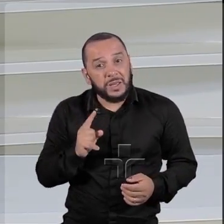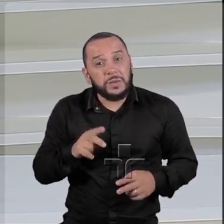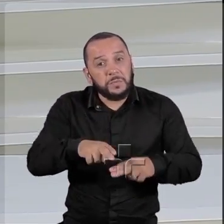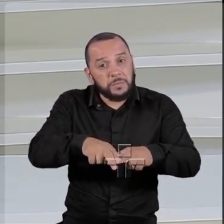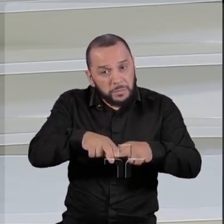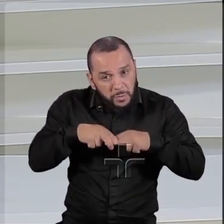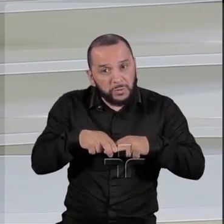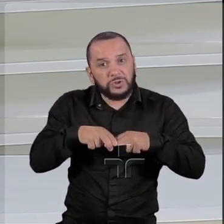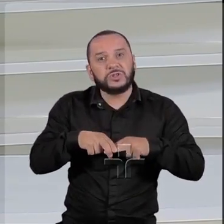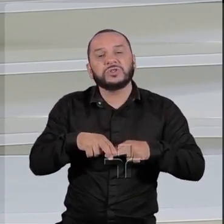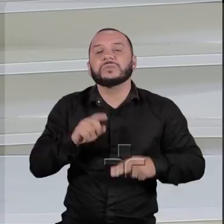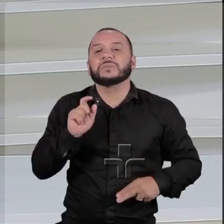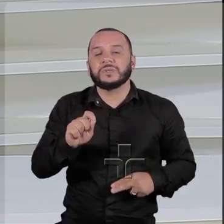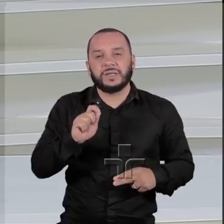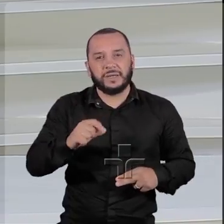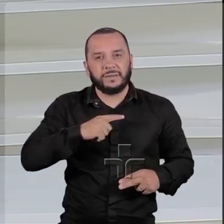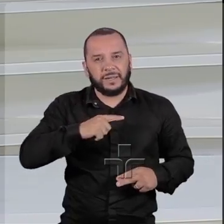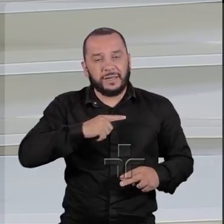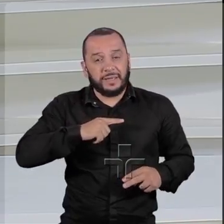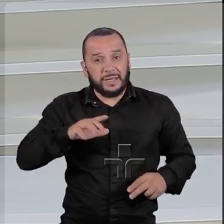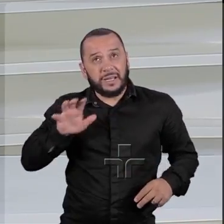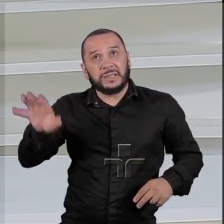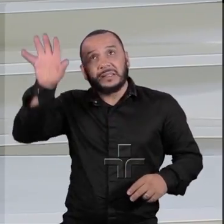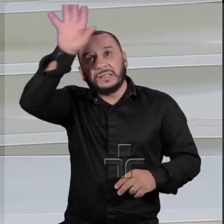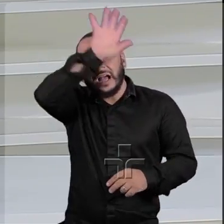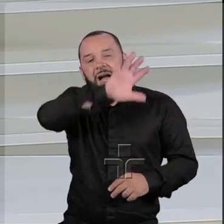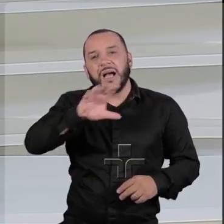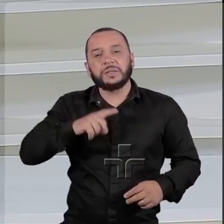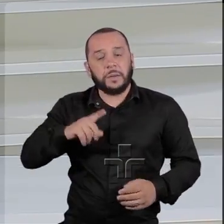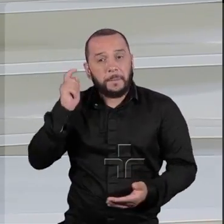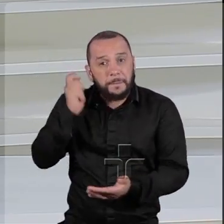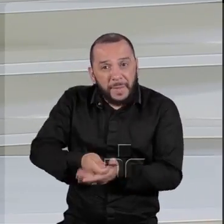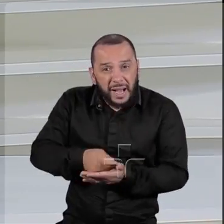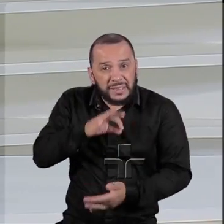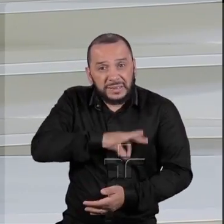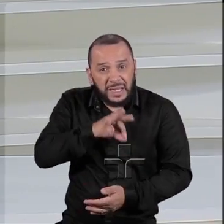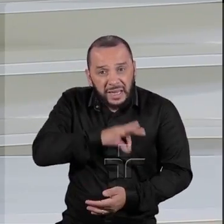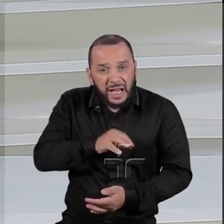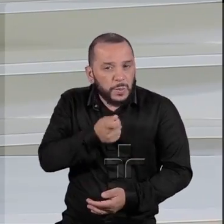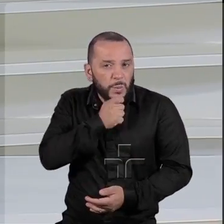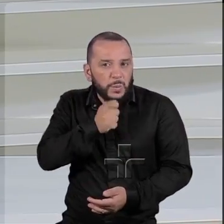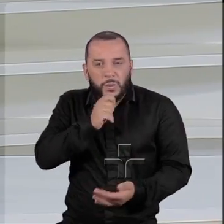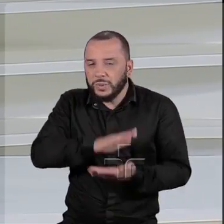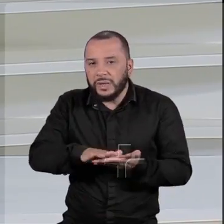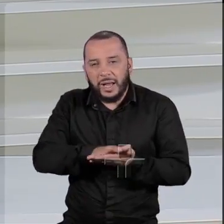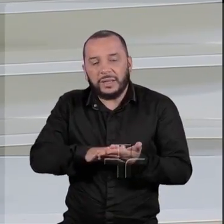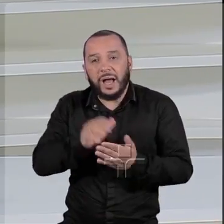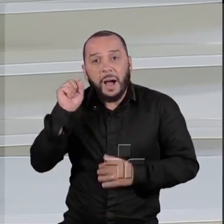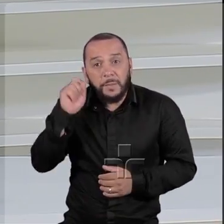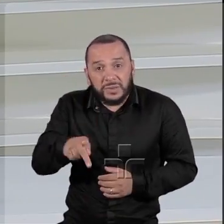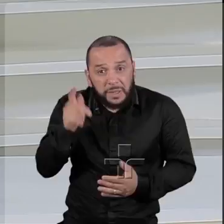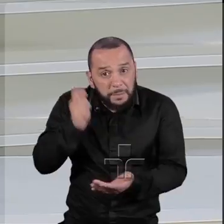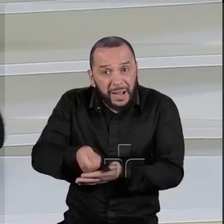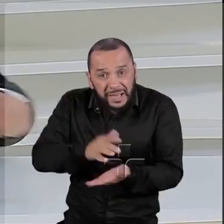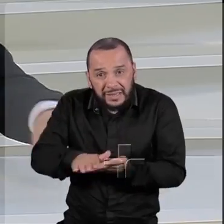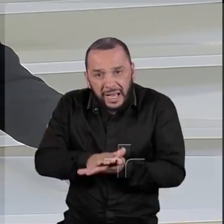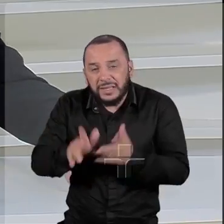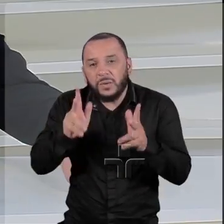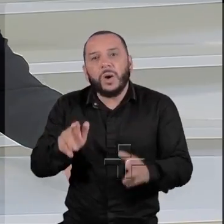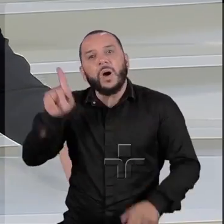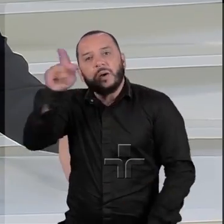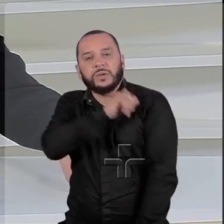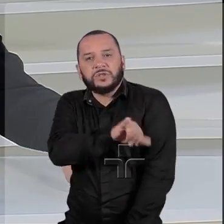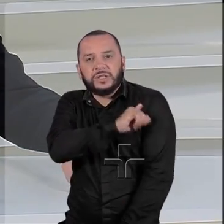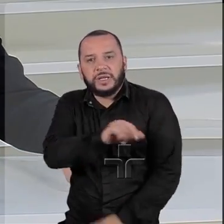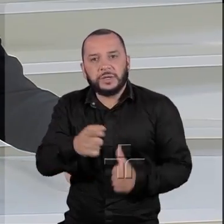isso. Vários estados não estão pagando salário em dia nem aposentadoria. Essa é a realidade. O Rio de Janeiro,